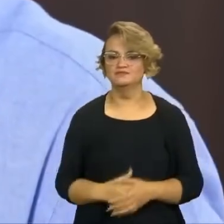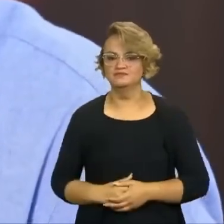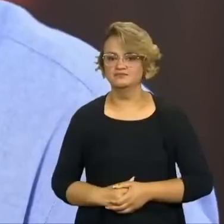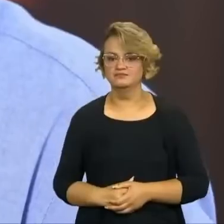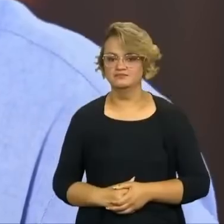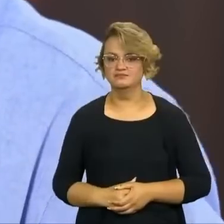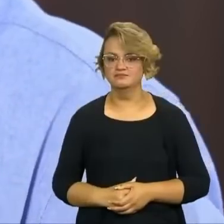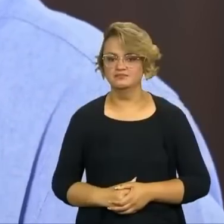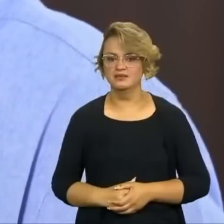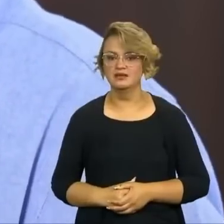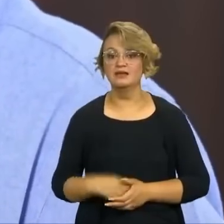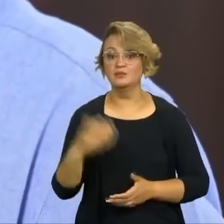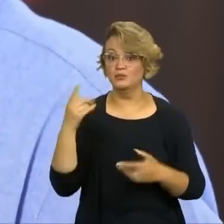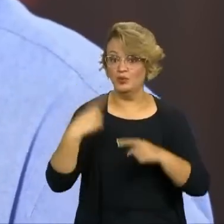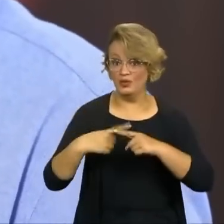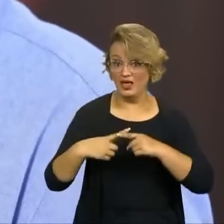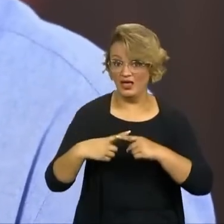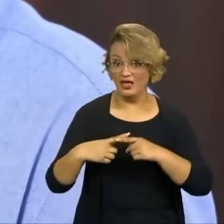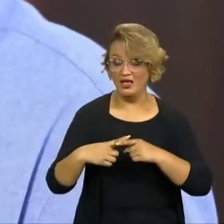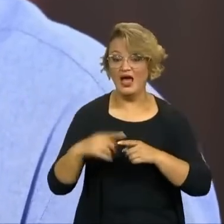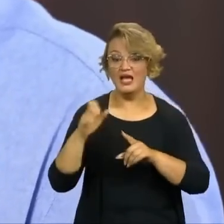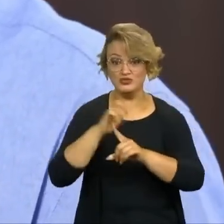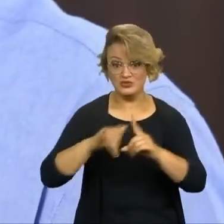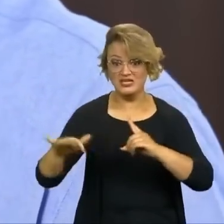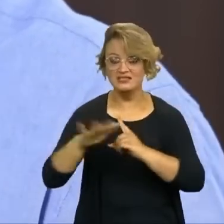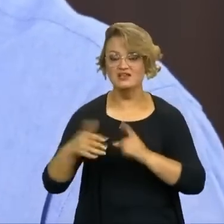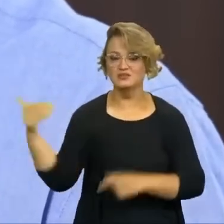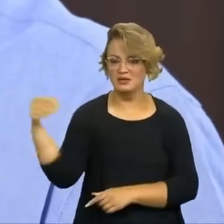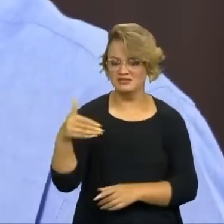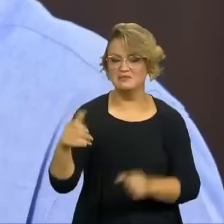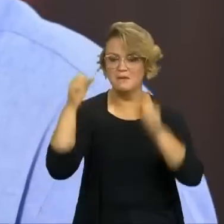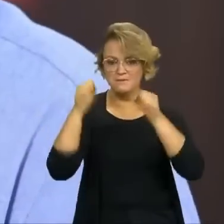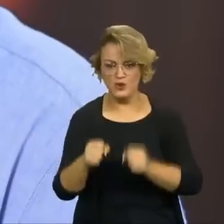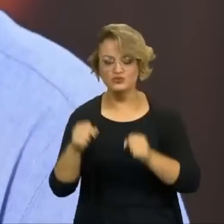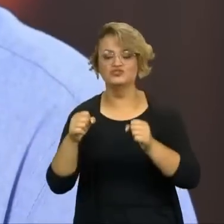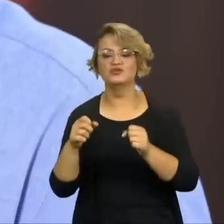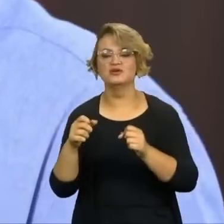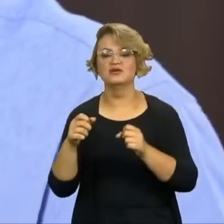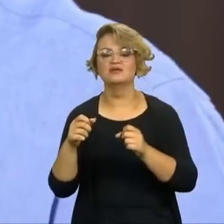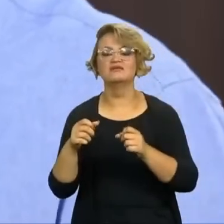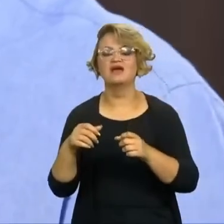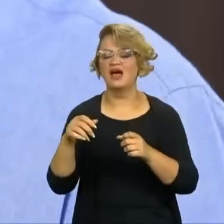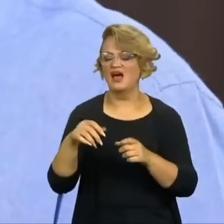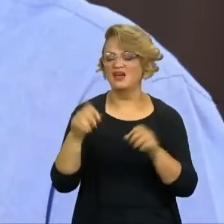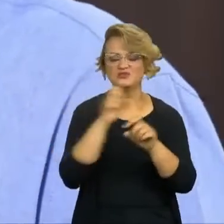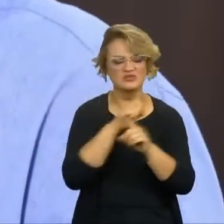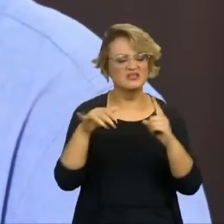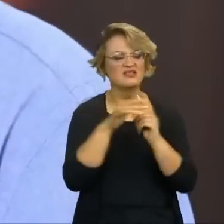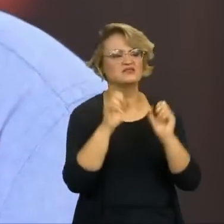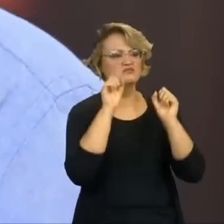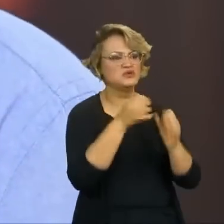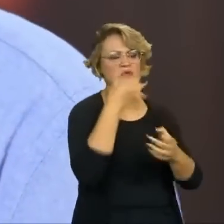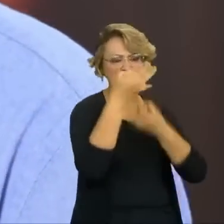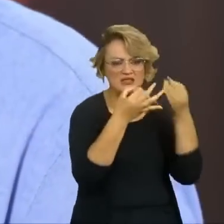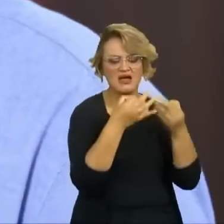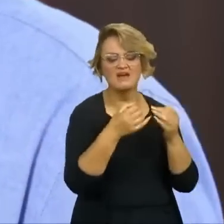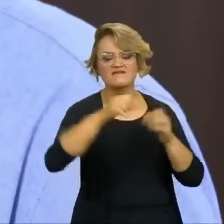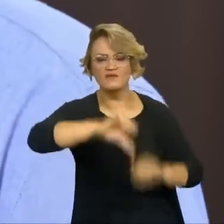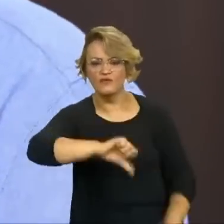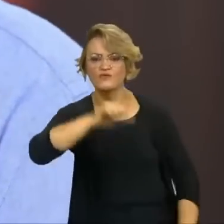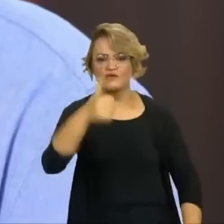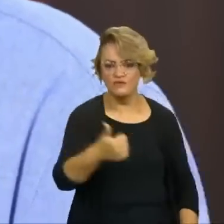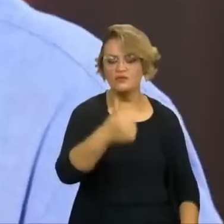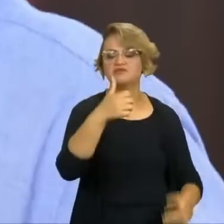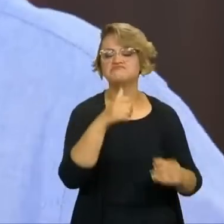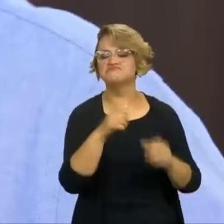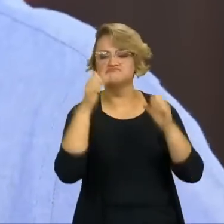Porque nela a sociedade pode participar, nela a sociedade pode falar mal, nela a sociedade pode dar sua opinião,